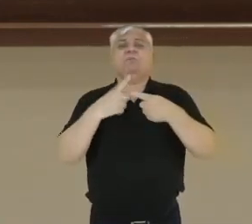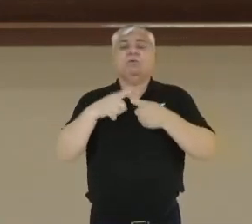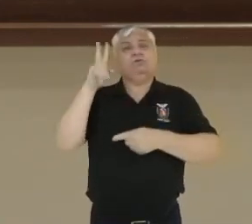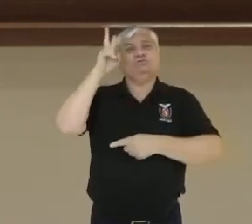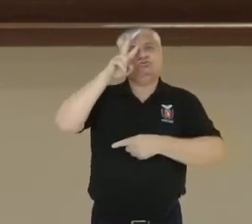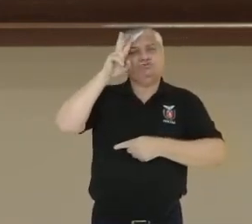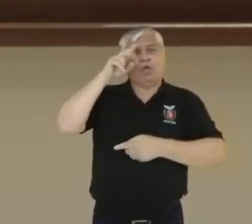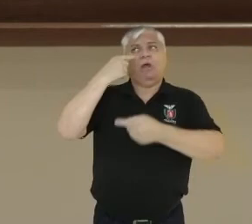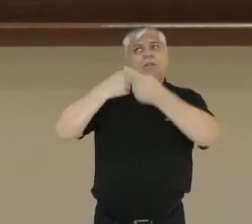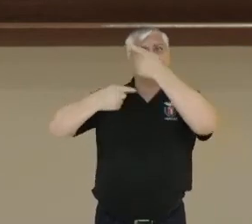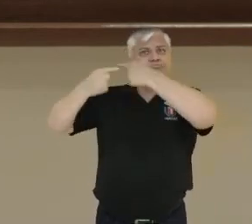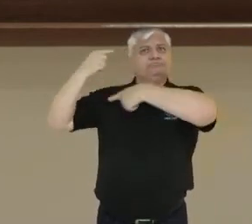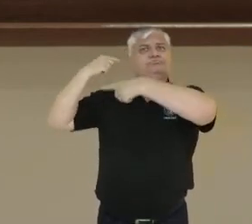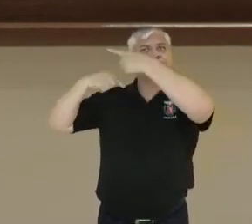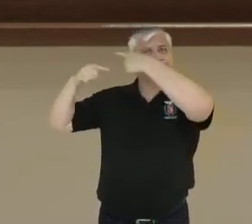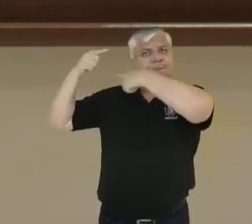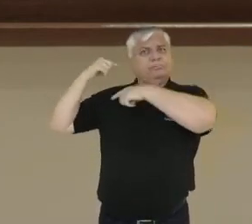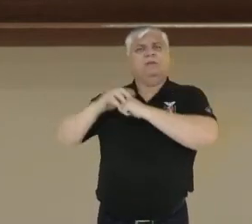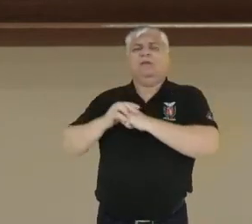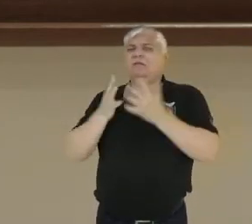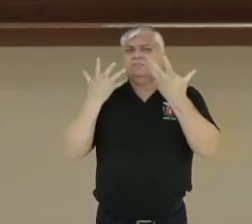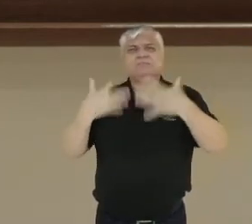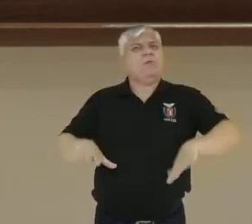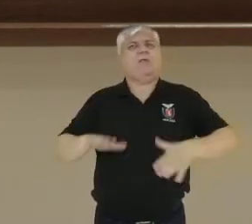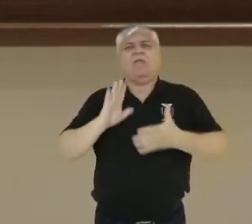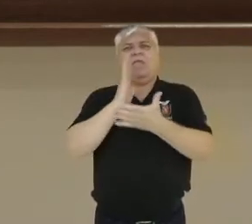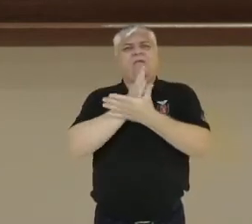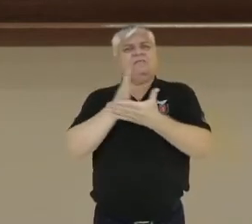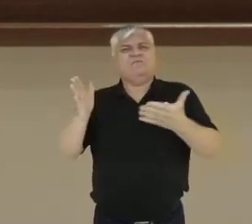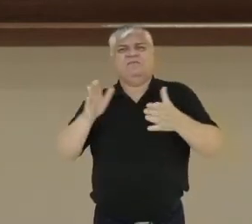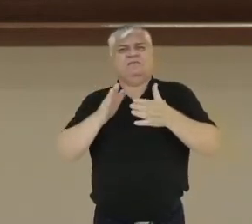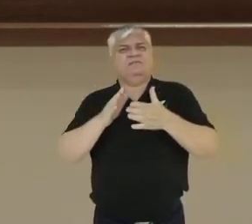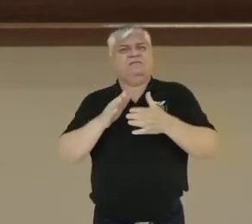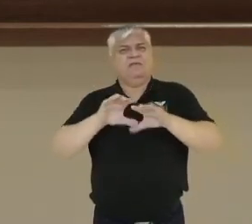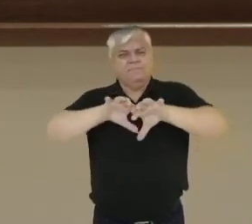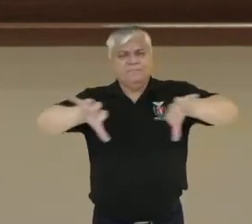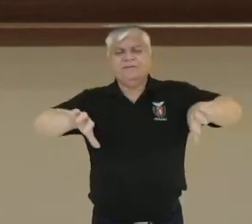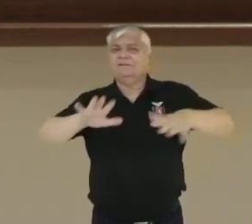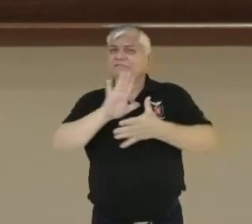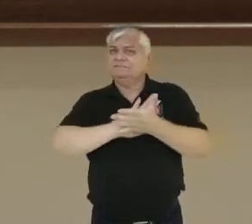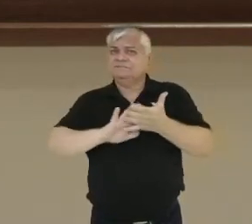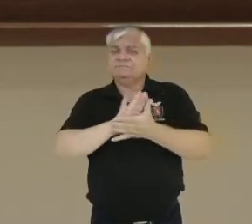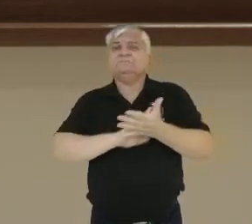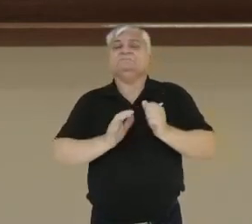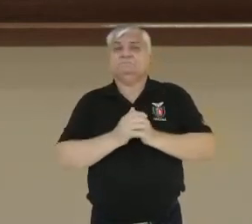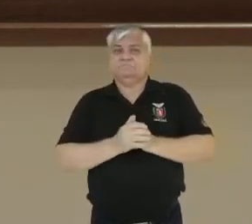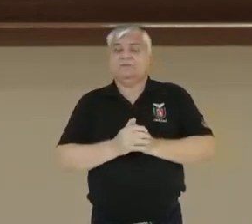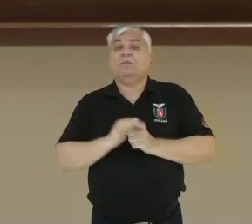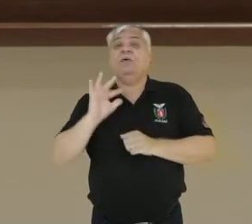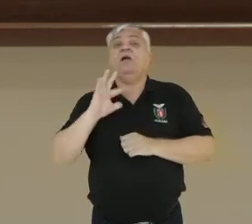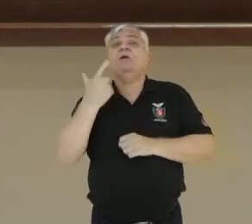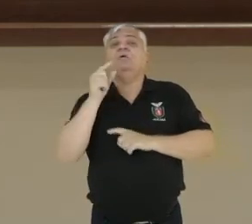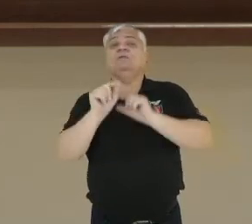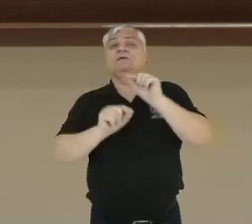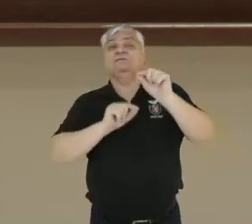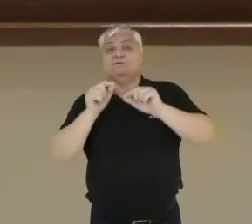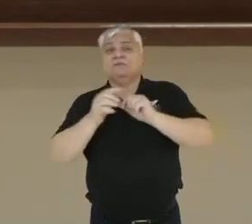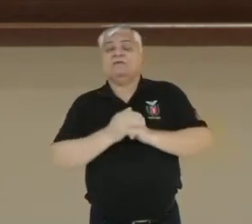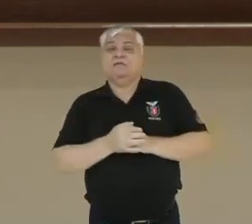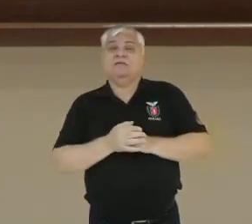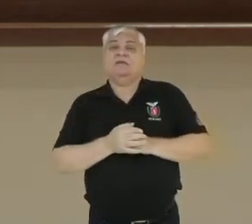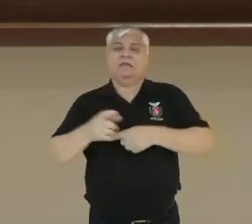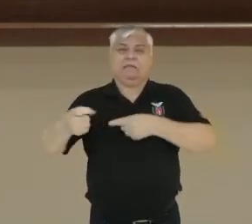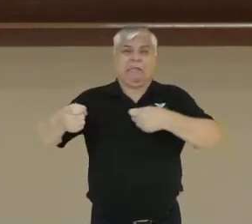histórico, remetendo à não divisão da área. Por isso, o que acontece? Uma oscilação, principalmente vinculada